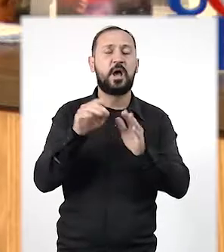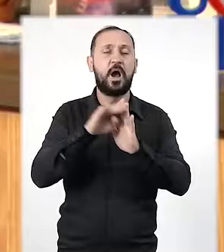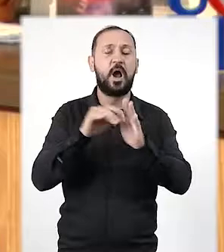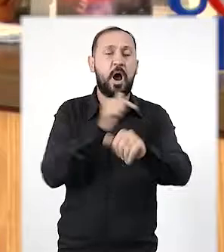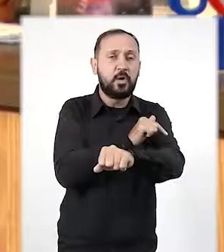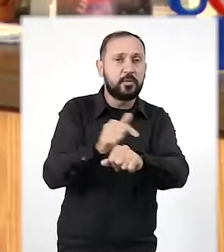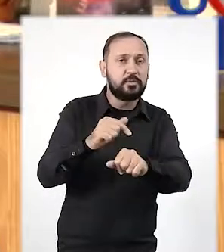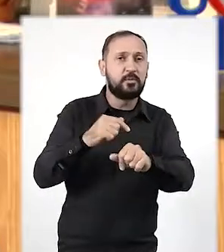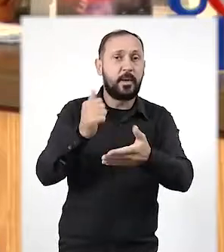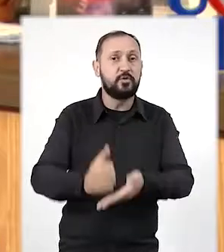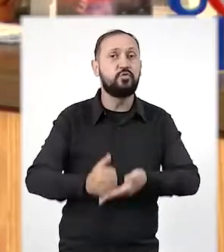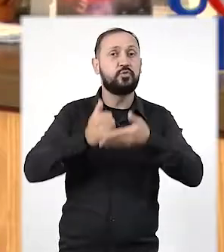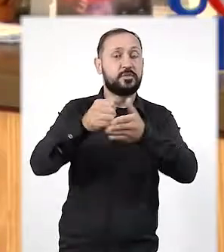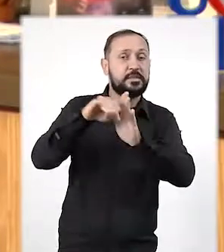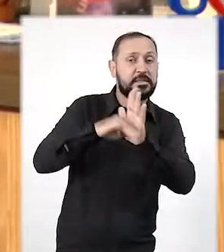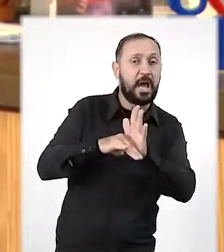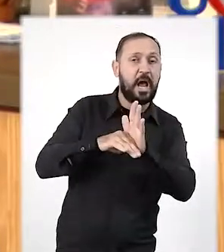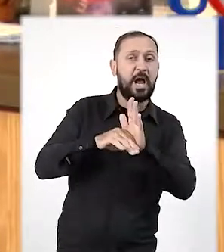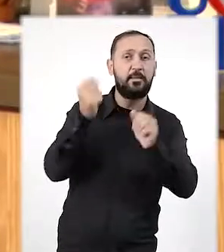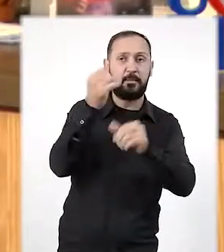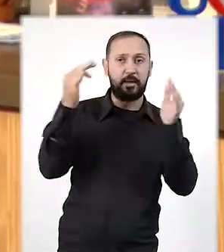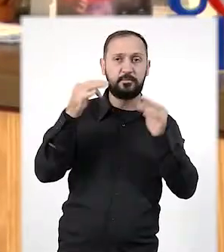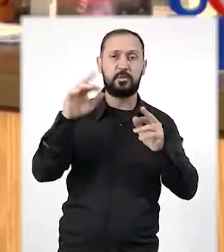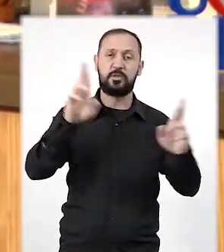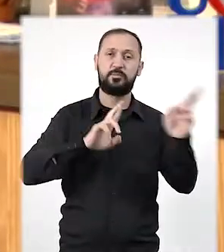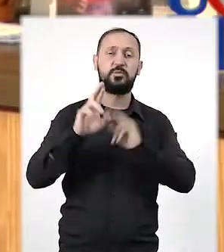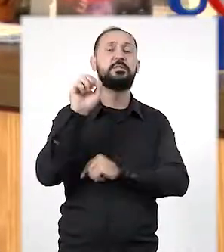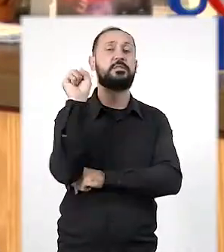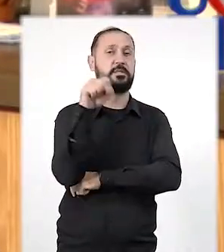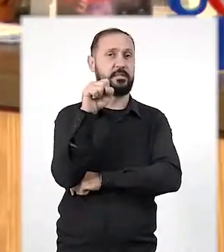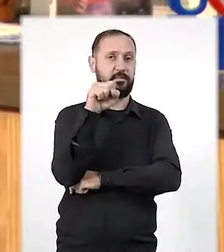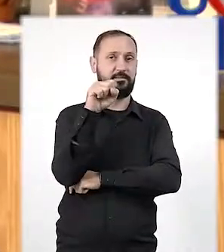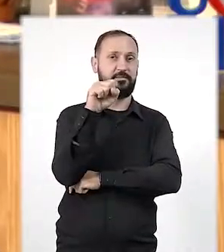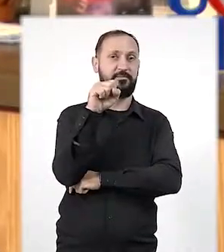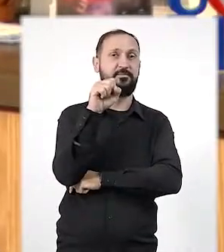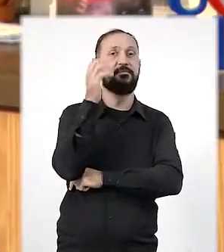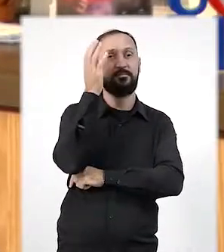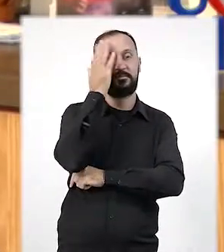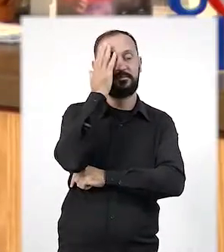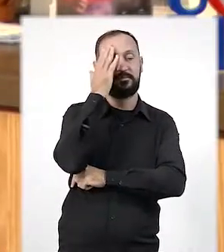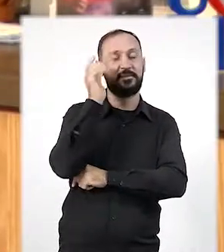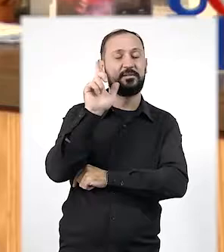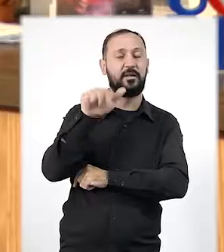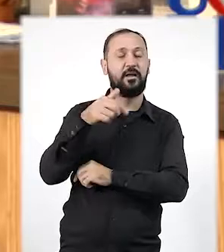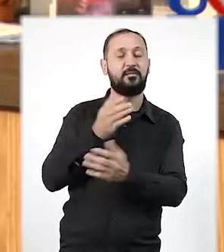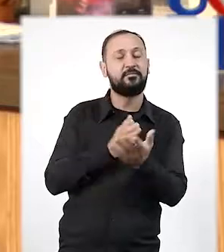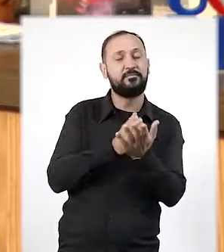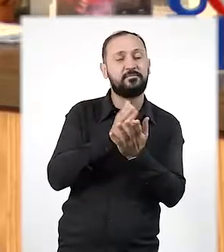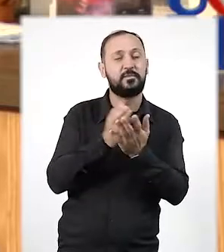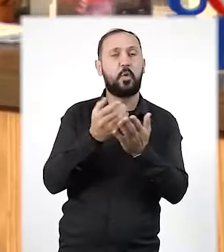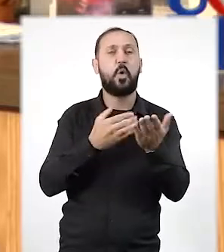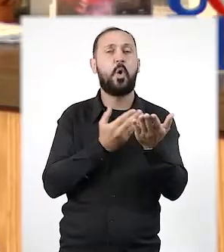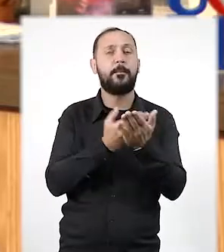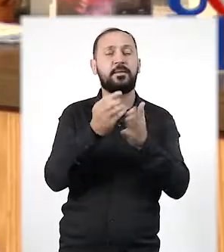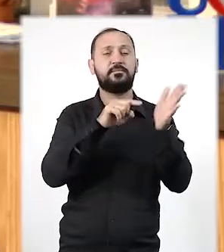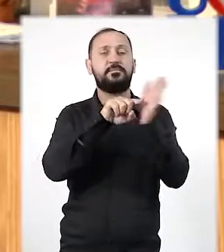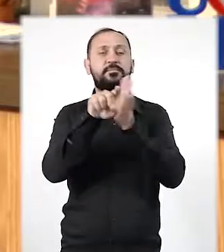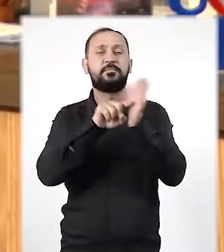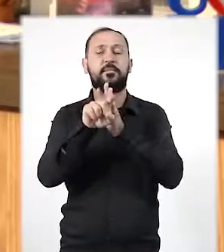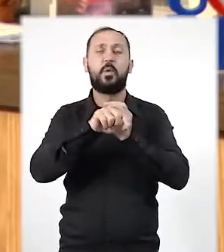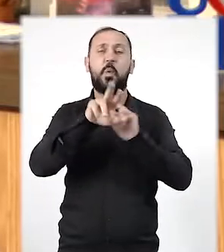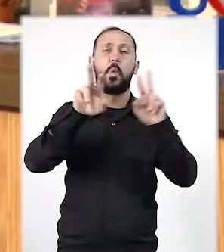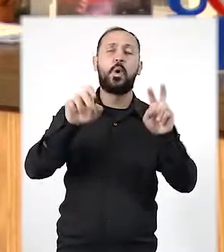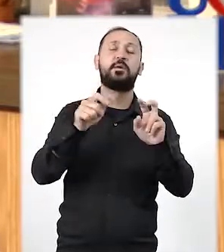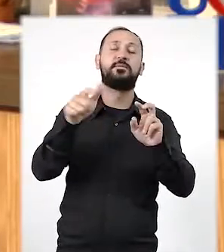fazer ações que ajudam o meio ambiente? As pessoas respondem que sim, mas a gente sabe que isso tem um viés muito grande, então a gente começa a perguntar outras